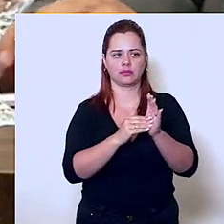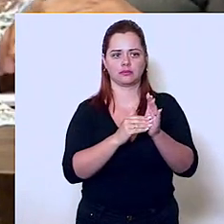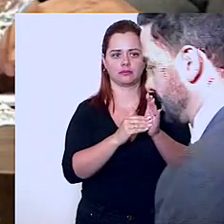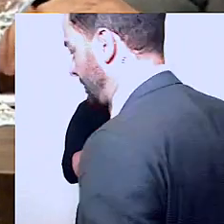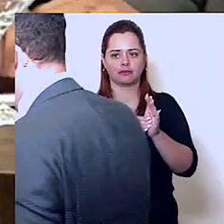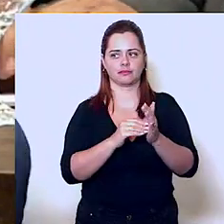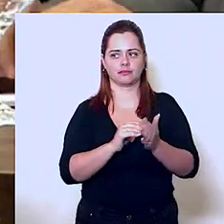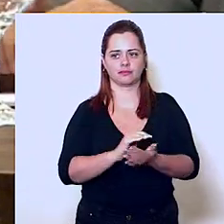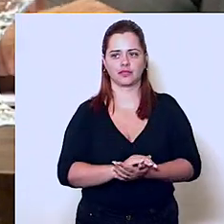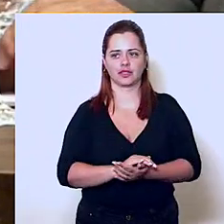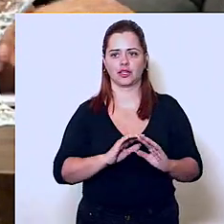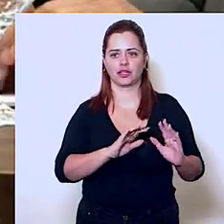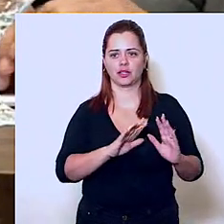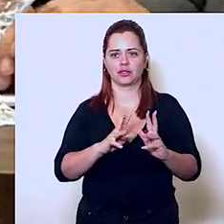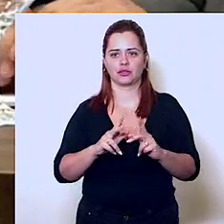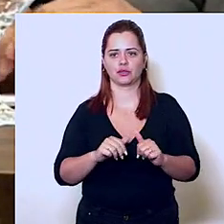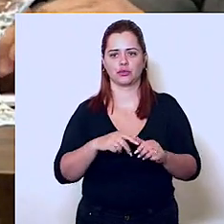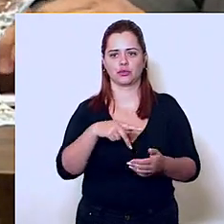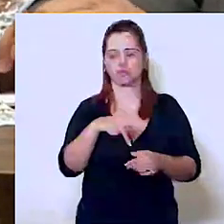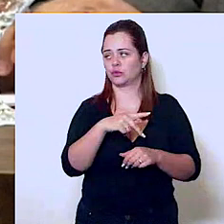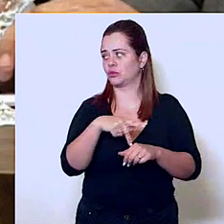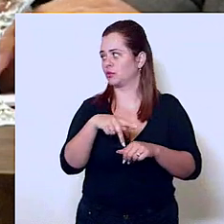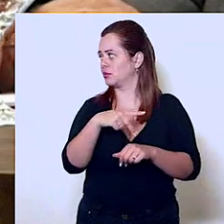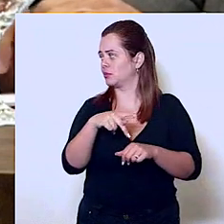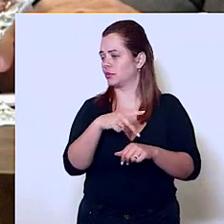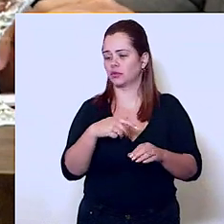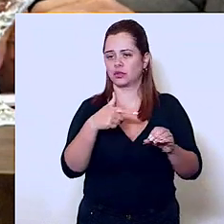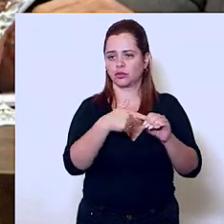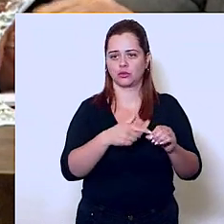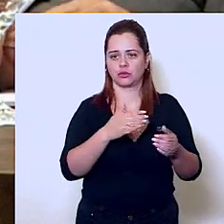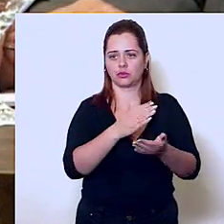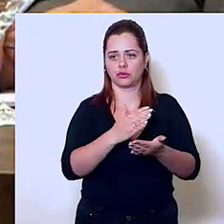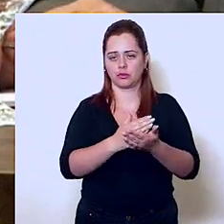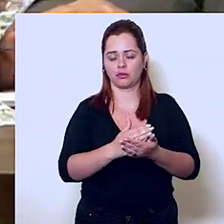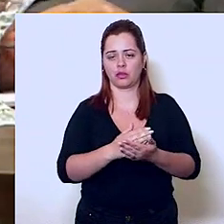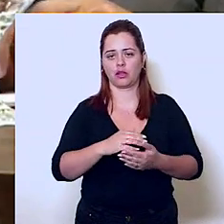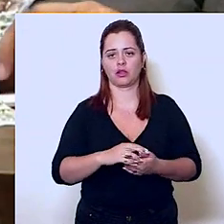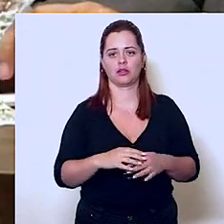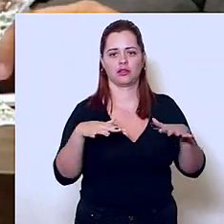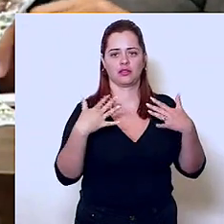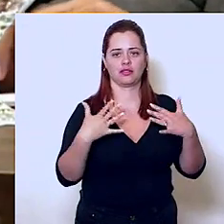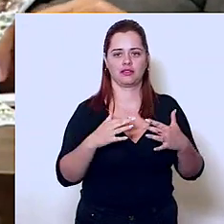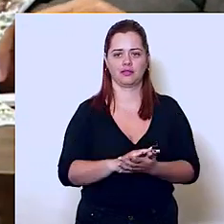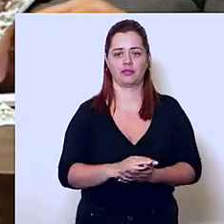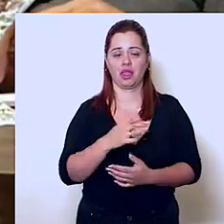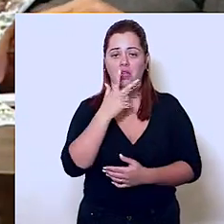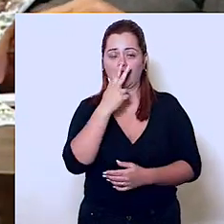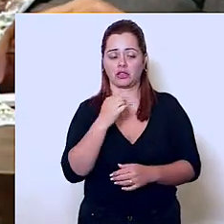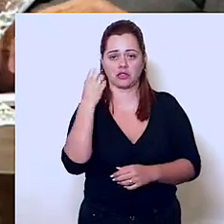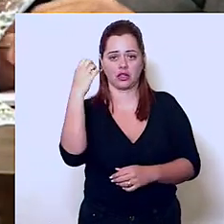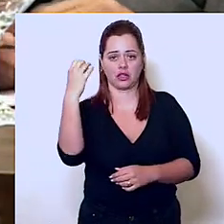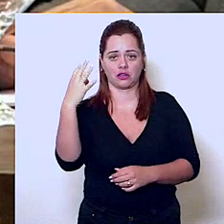em troca de petróleo no meio da crise de petróleo, né? E eu acho que essa viagem confirmou para mim